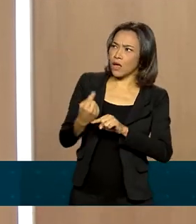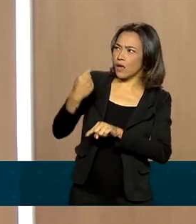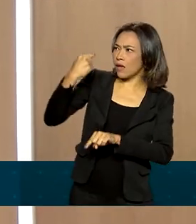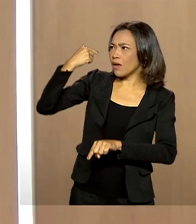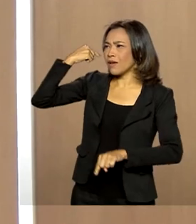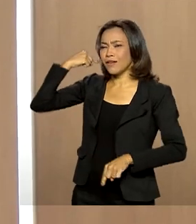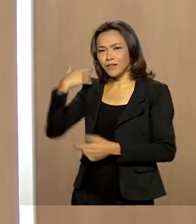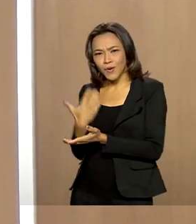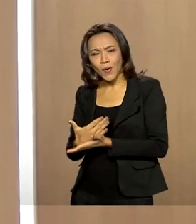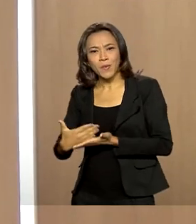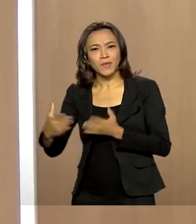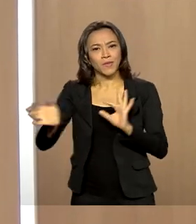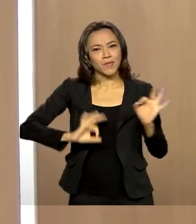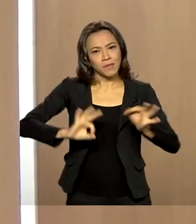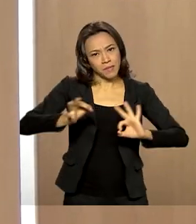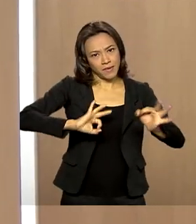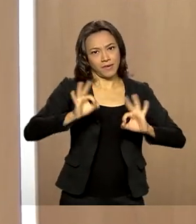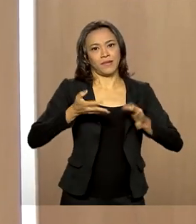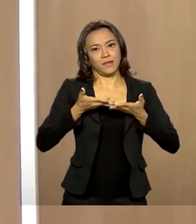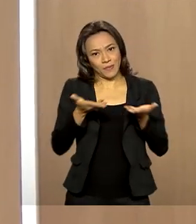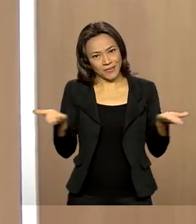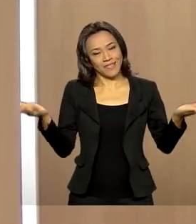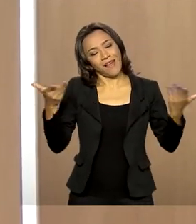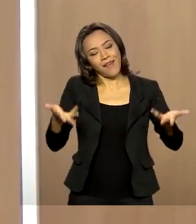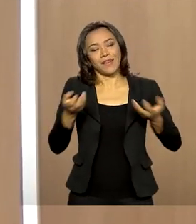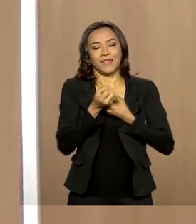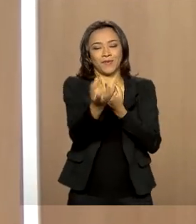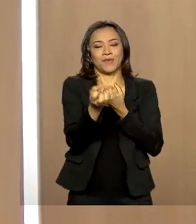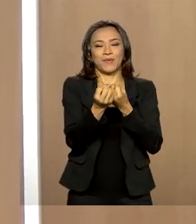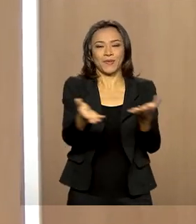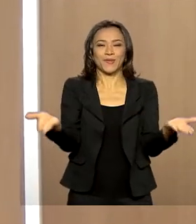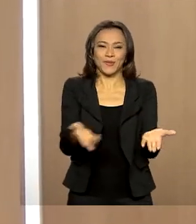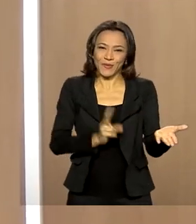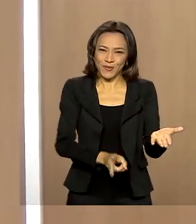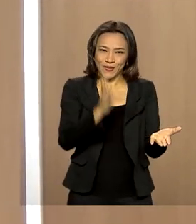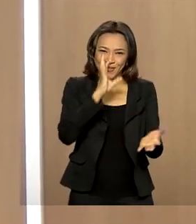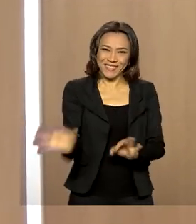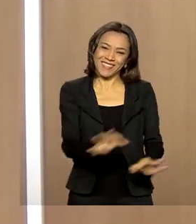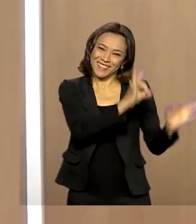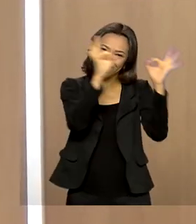histórica começou a ser preparada essa informação que nós temos para hoje continue conosco tem um ótimo dia